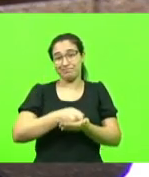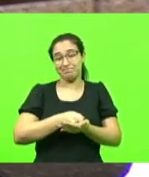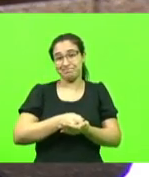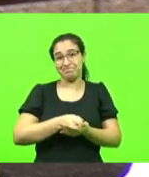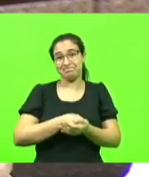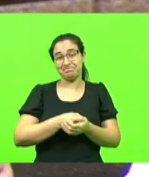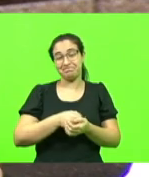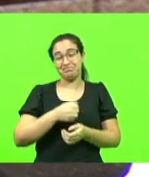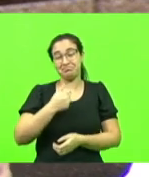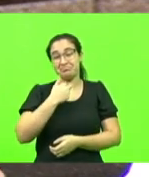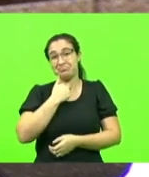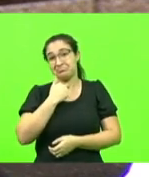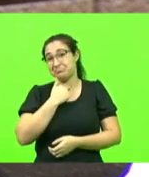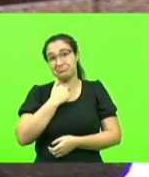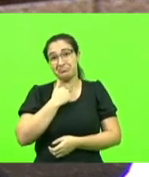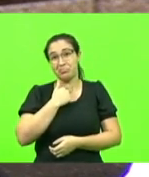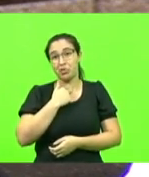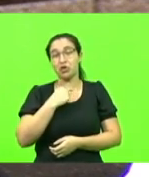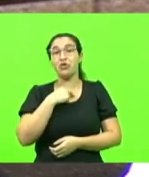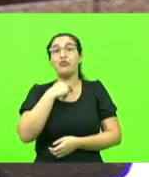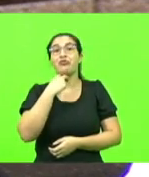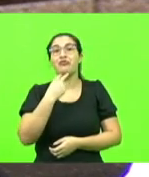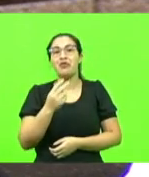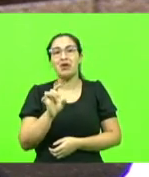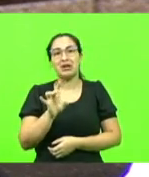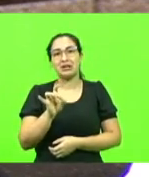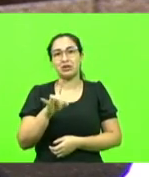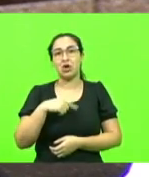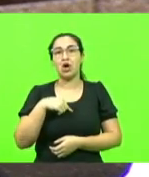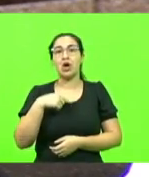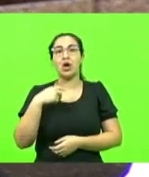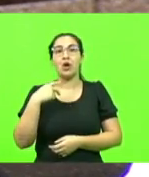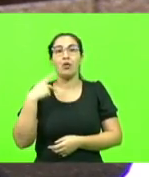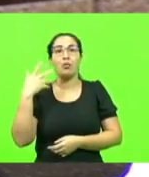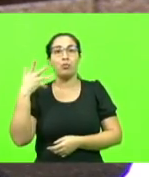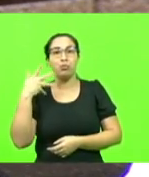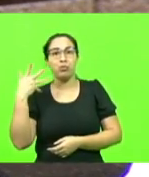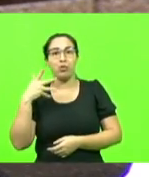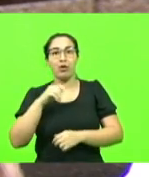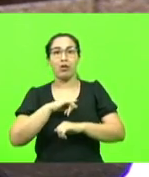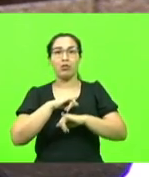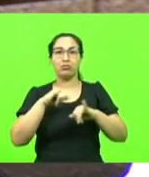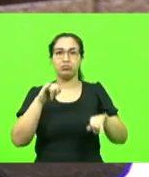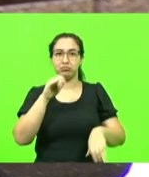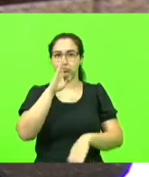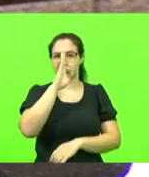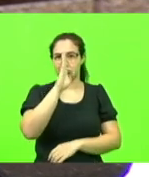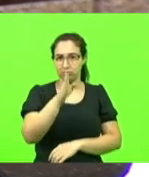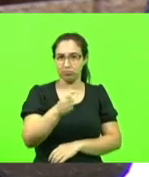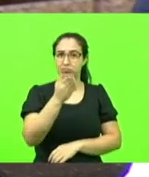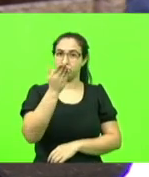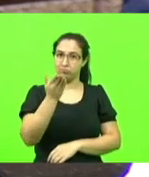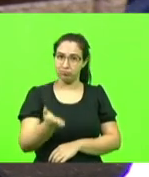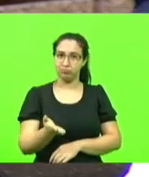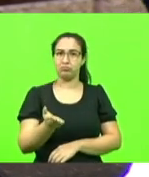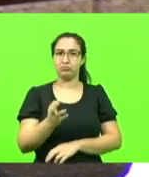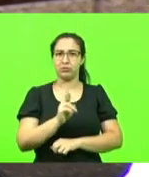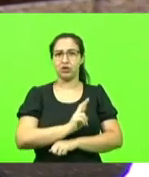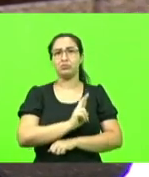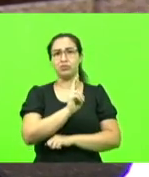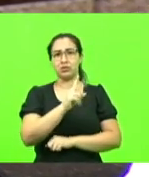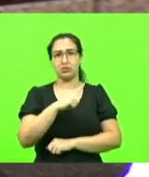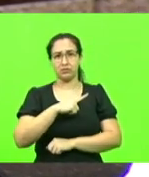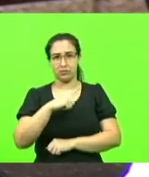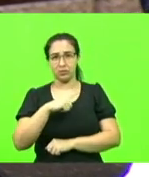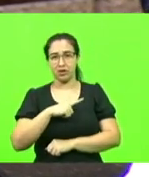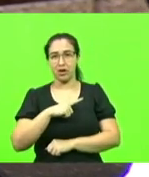tenho é a minha voz e a minha fala. E a minha voz e a minha fala é direcionada agora para esses diretores, porque eu irei